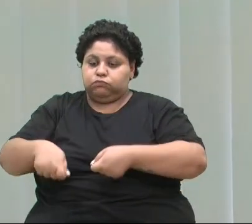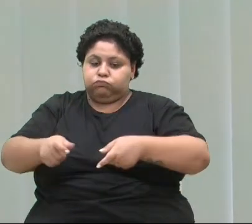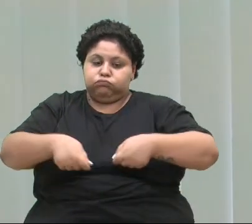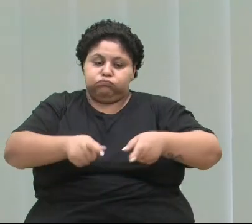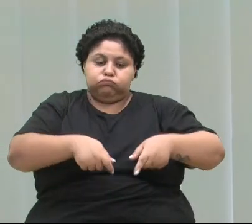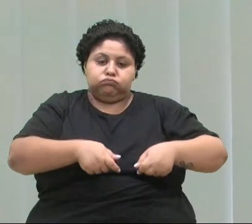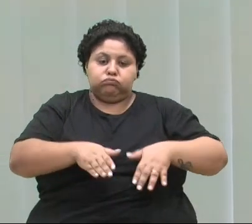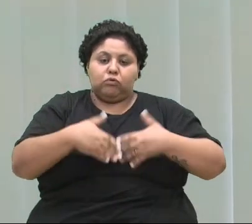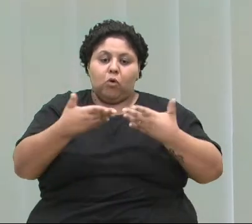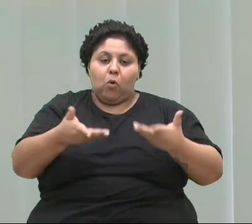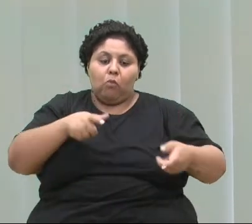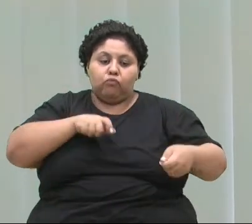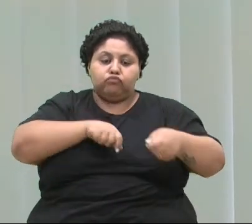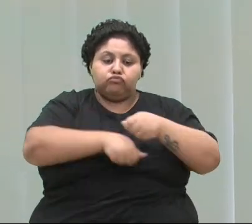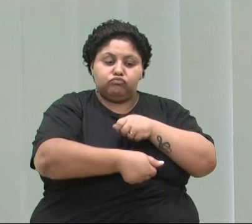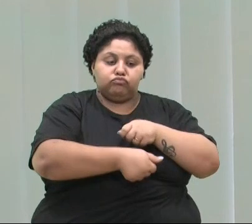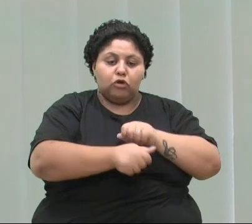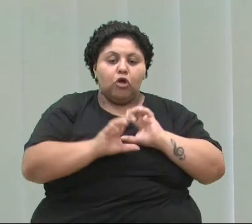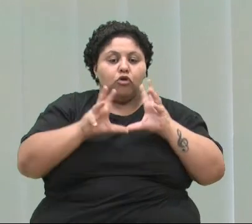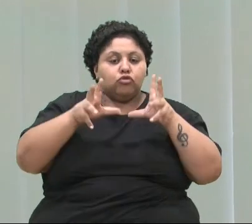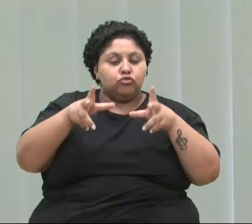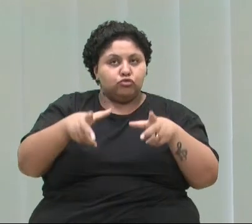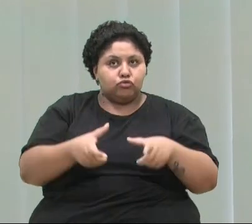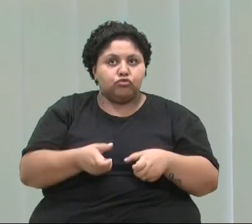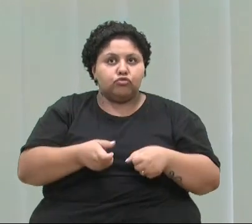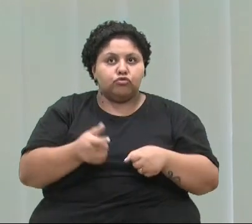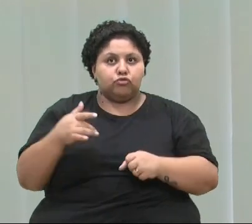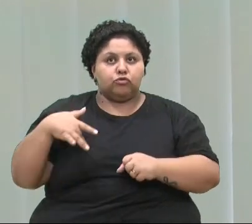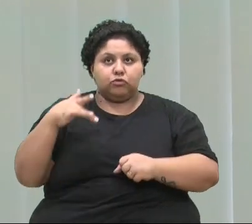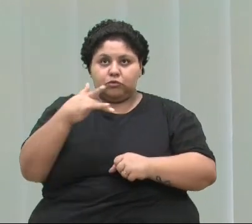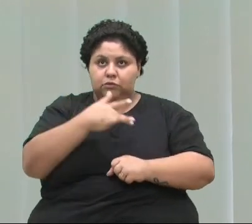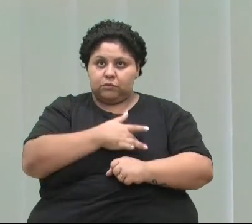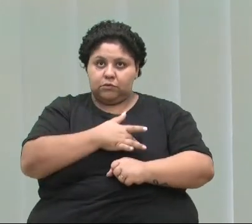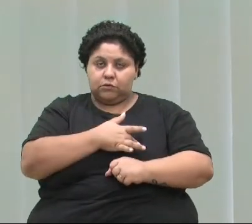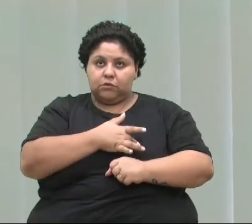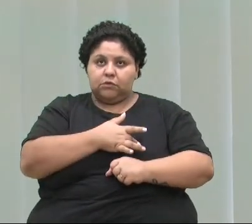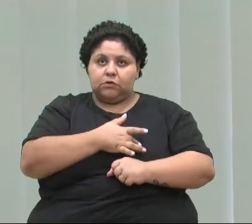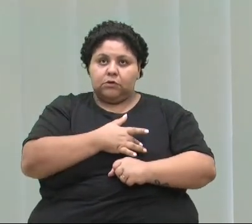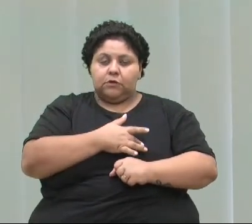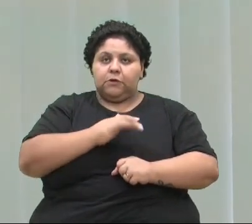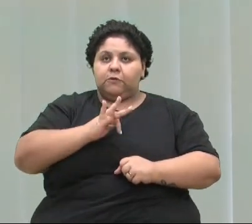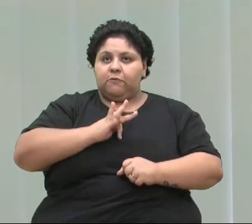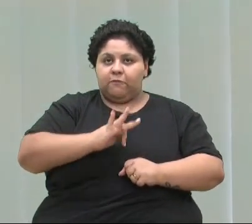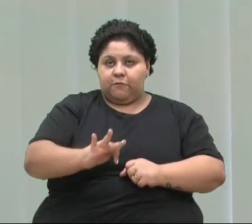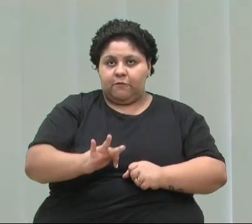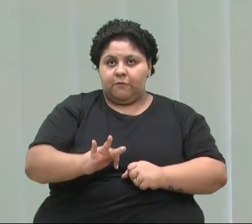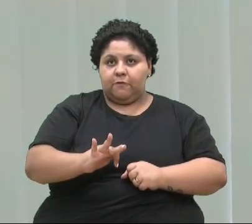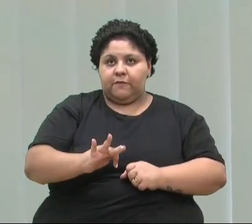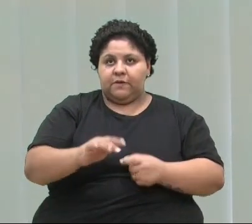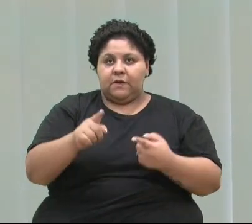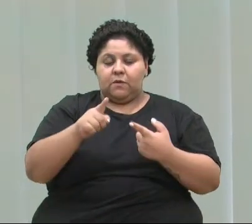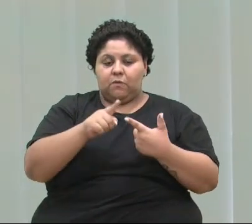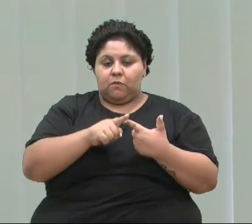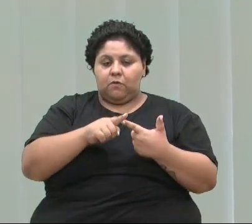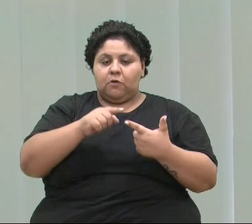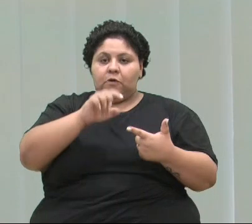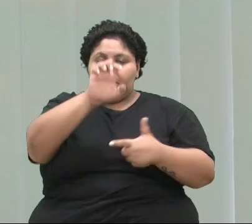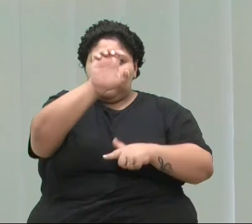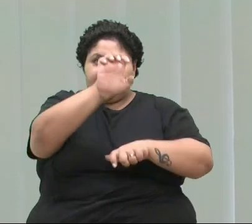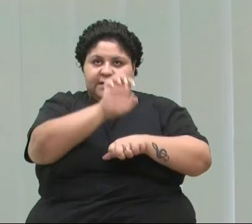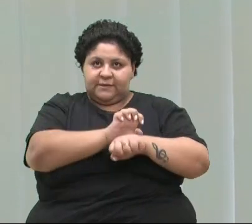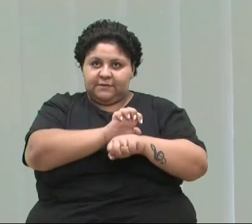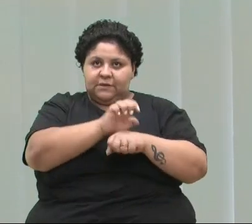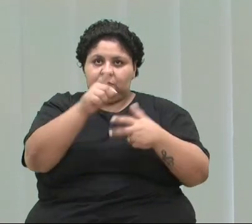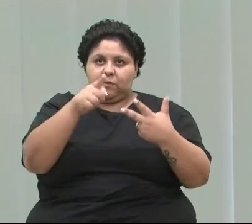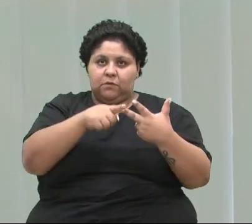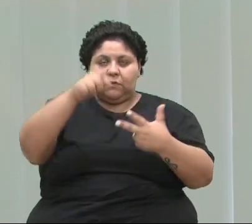sendo aplicado todo o recurso que é aportado na saúde pelas 3 esferas, federal, estadual e municipal. E, ao